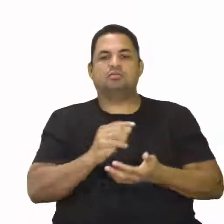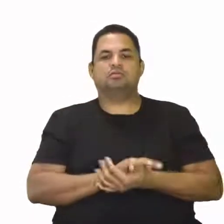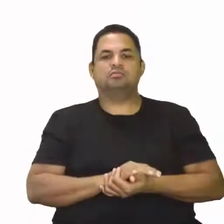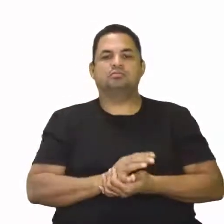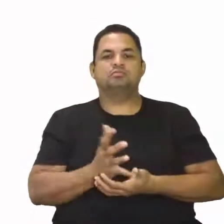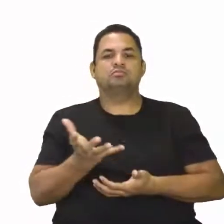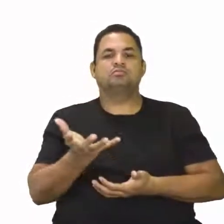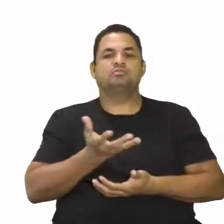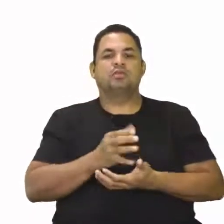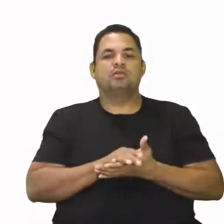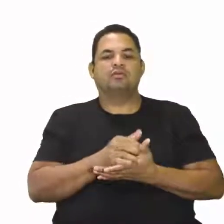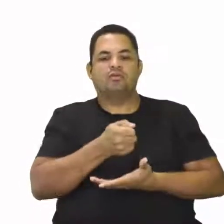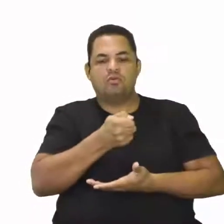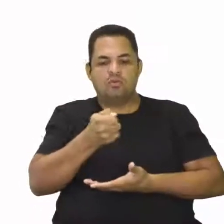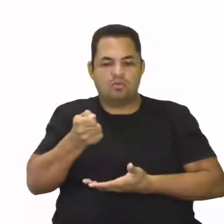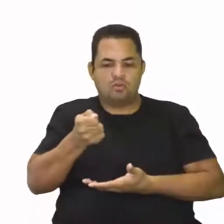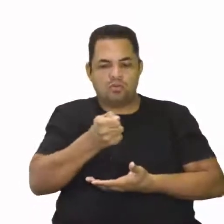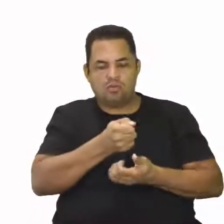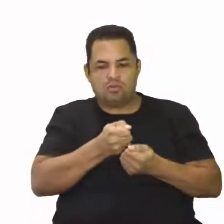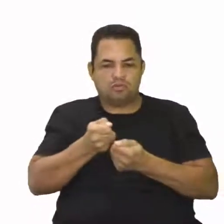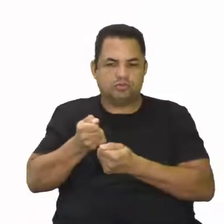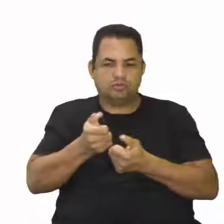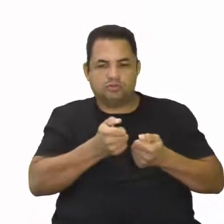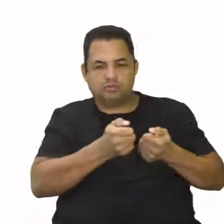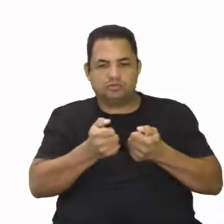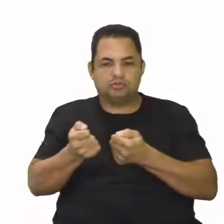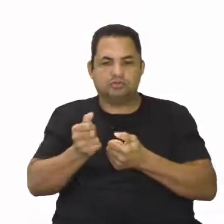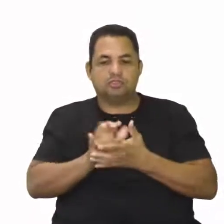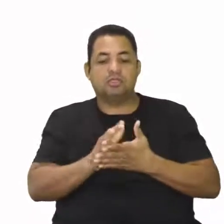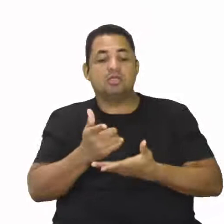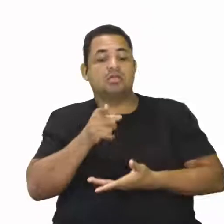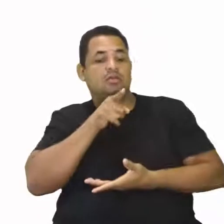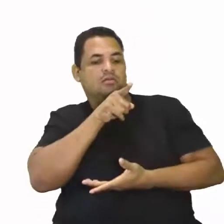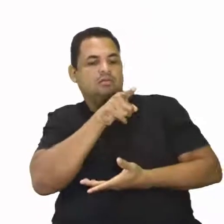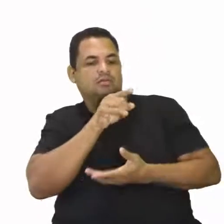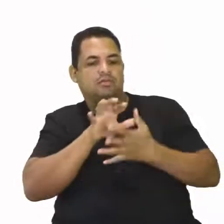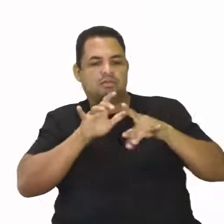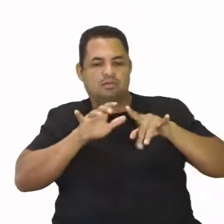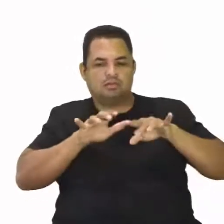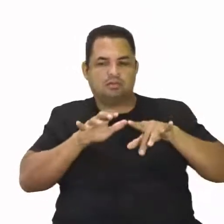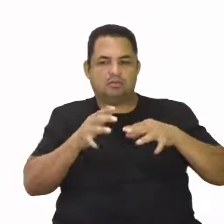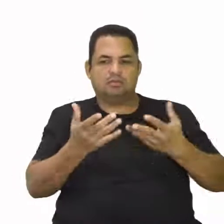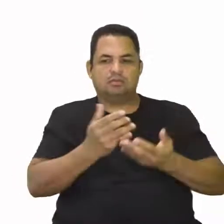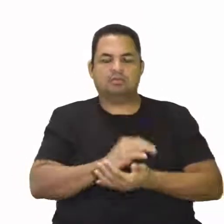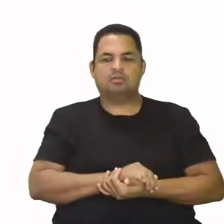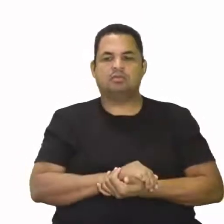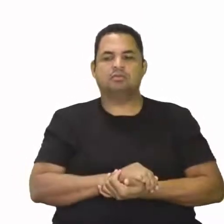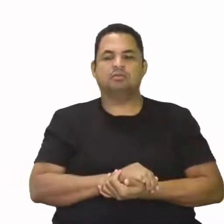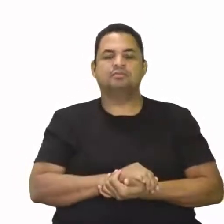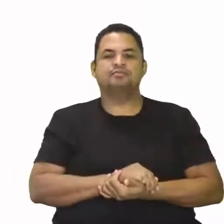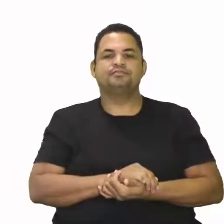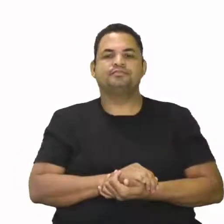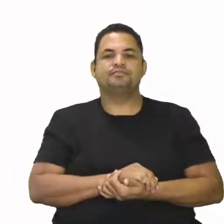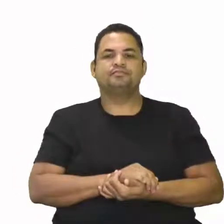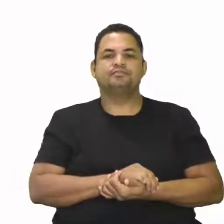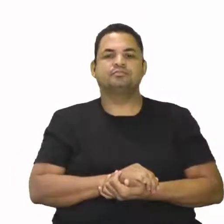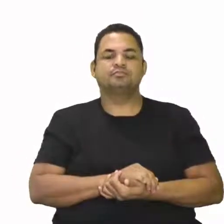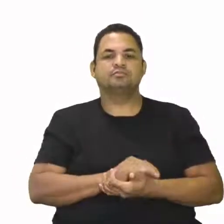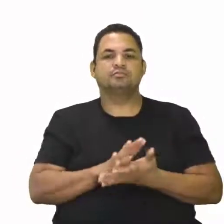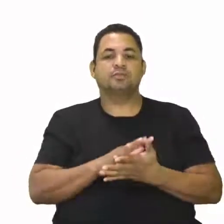Eu vou com o joystick e você vai com as teclas. E aí a gente até pode caracterizar e dizer assim, que um é do